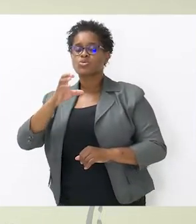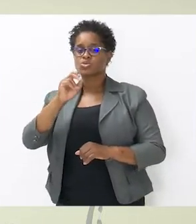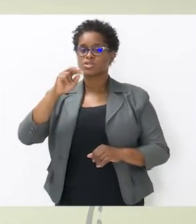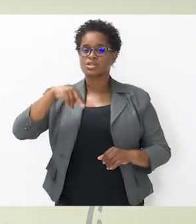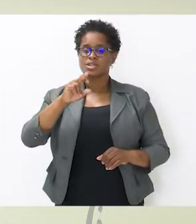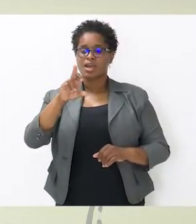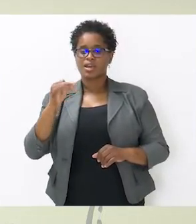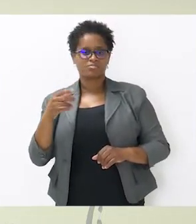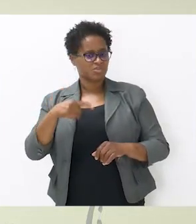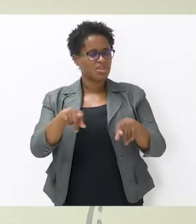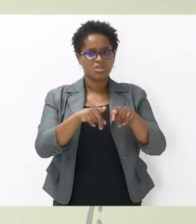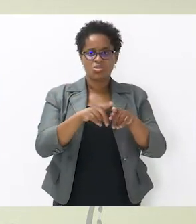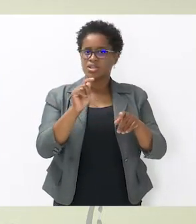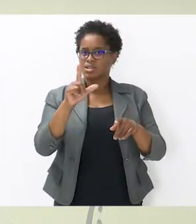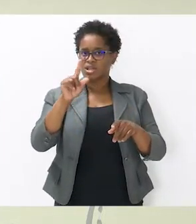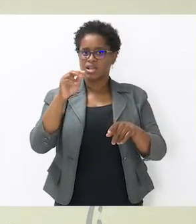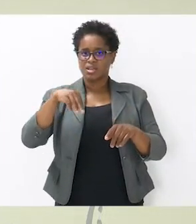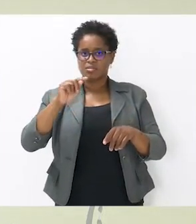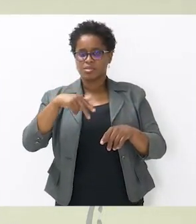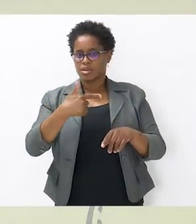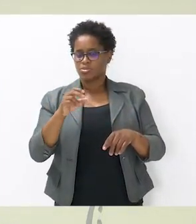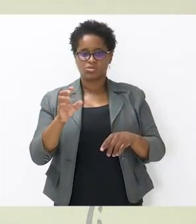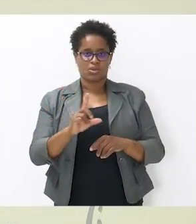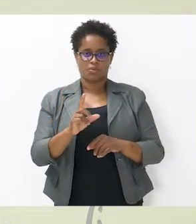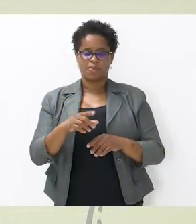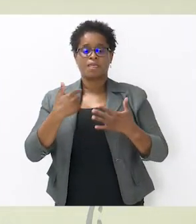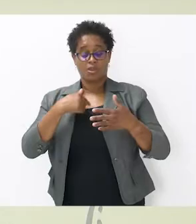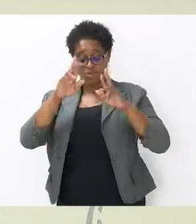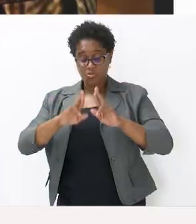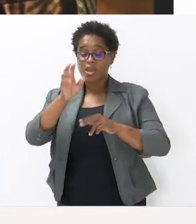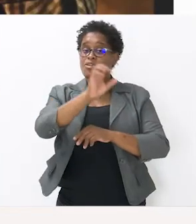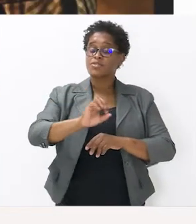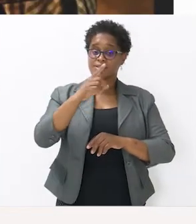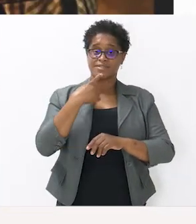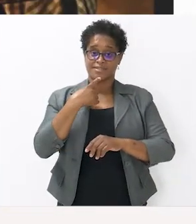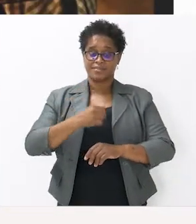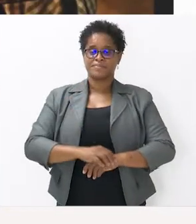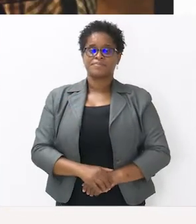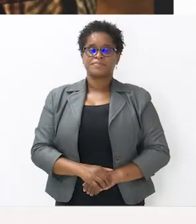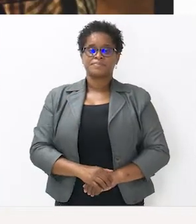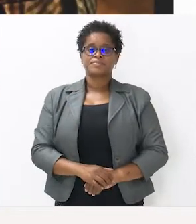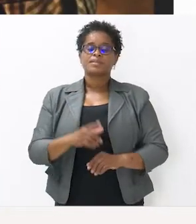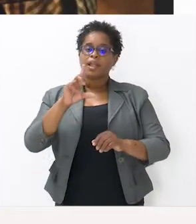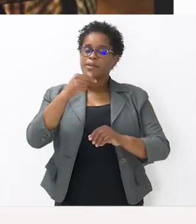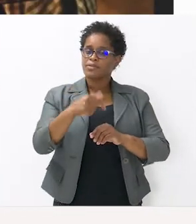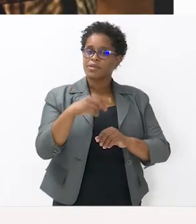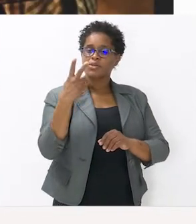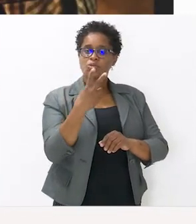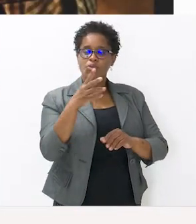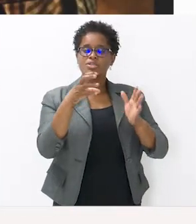os mesmos elementos, não é? Pronto, espero que vocês estejam a perceber. Temos aqui